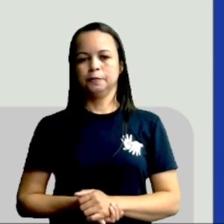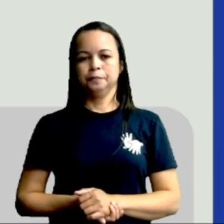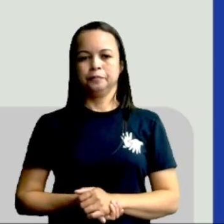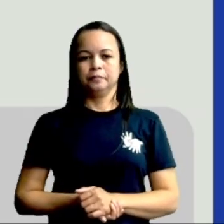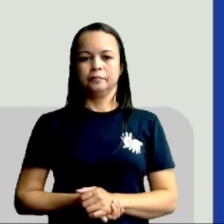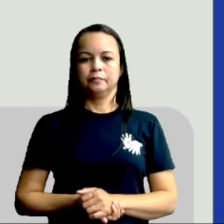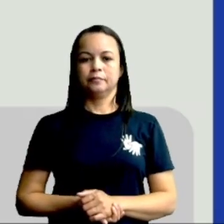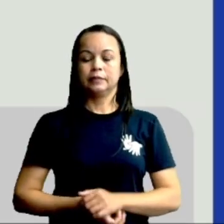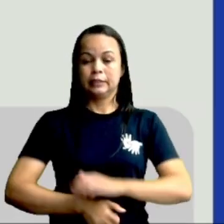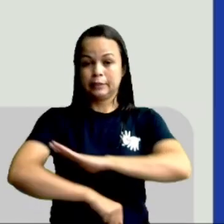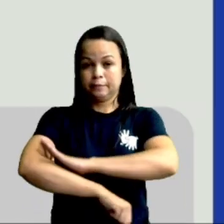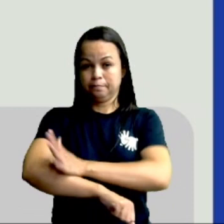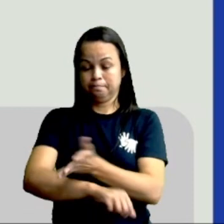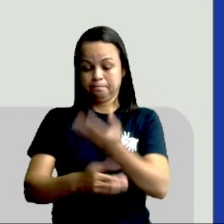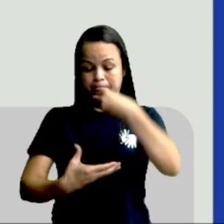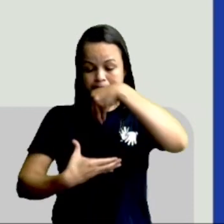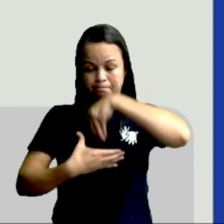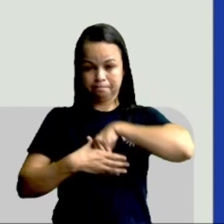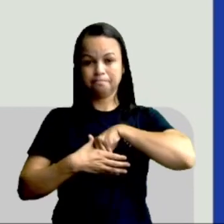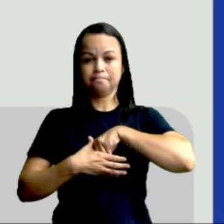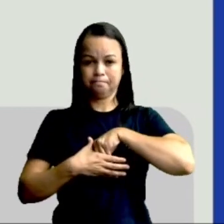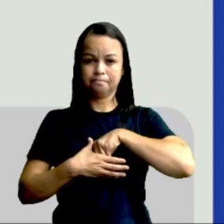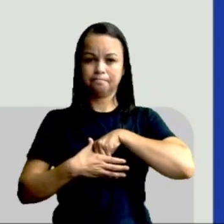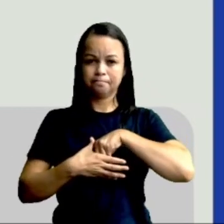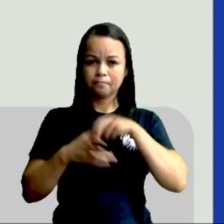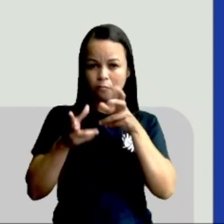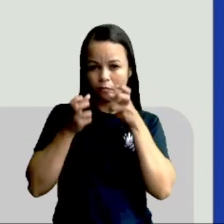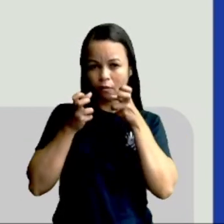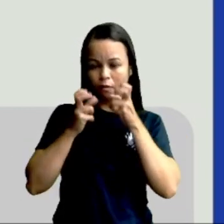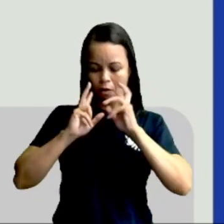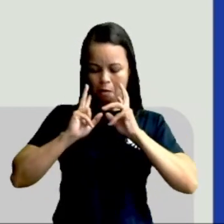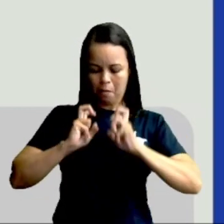Perceber o racismo que existe dentro de você,